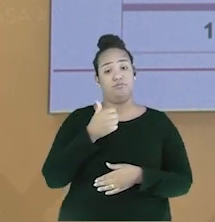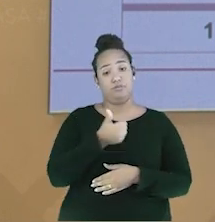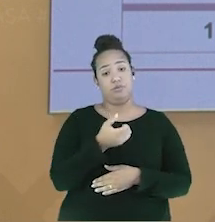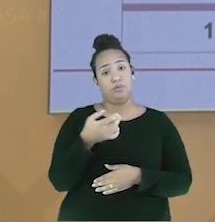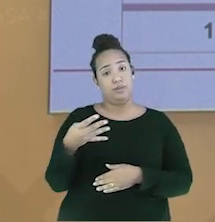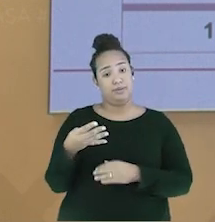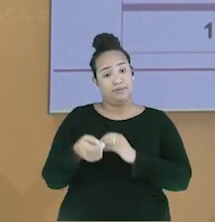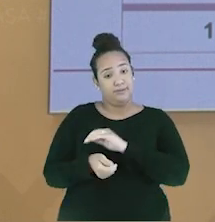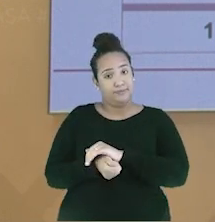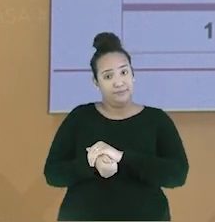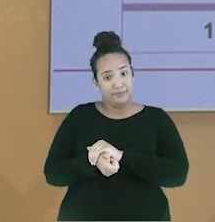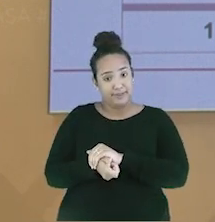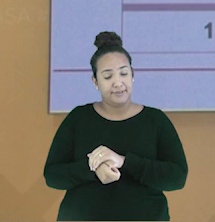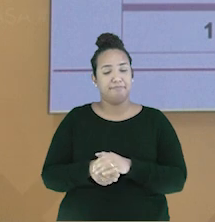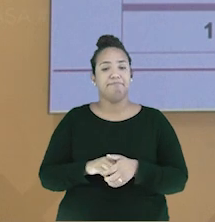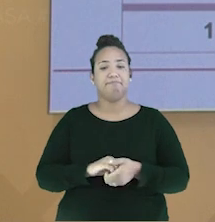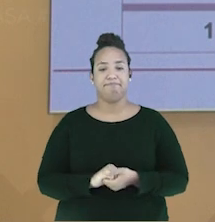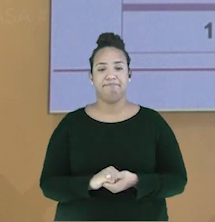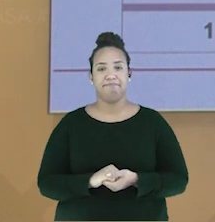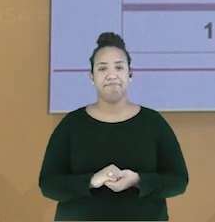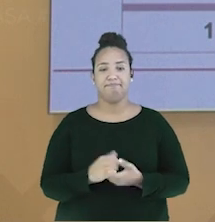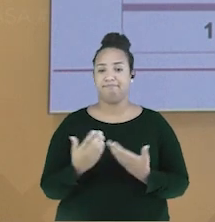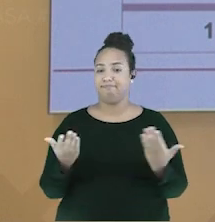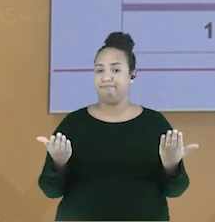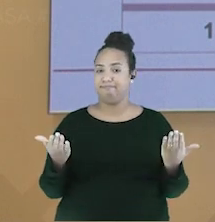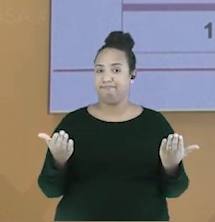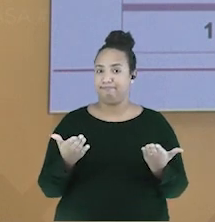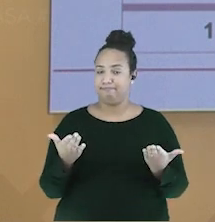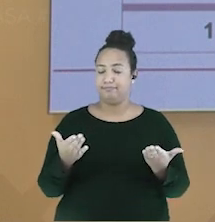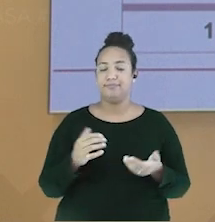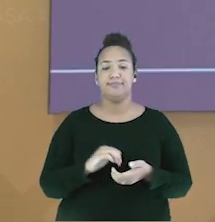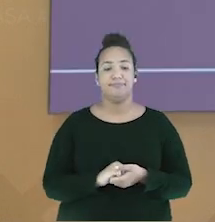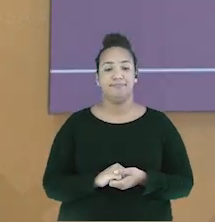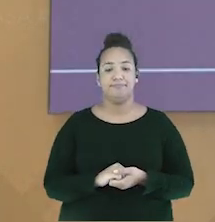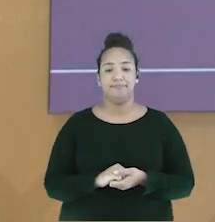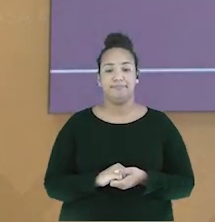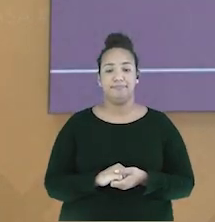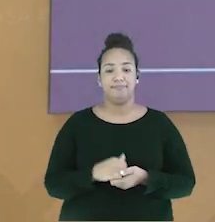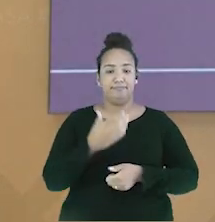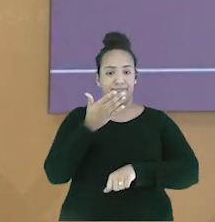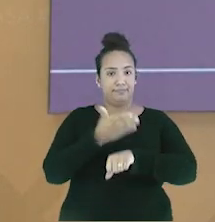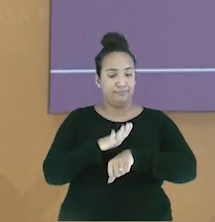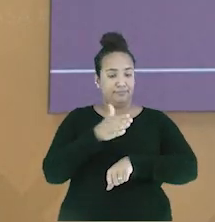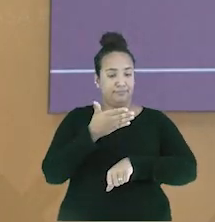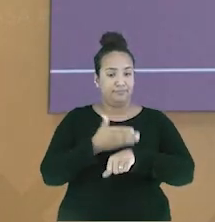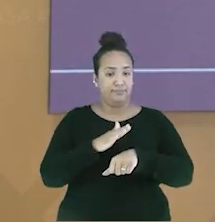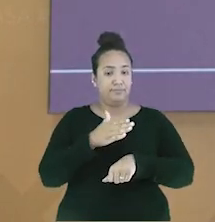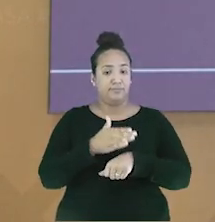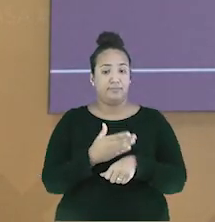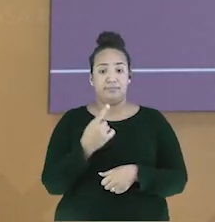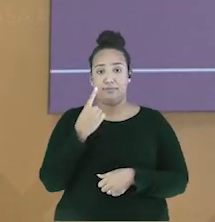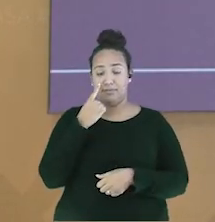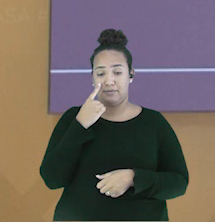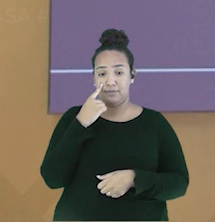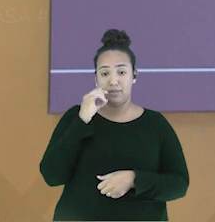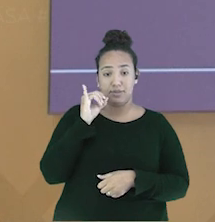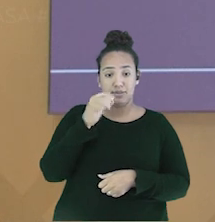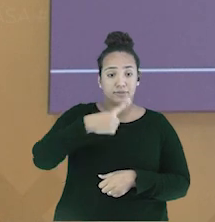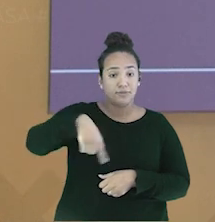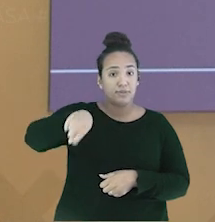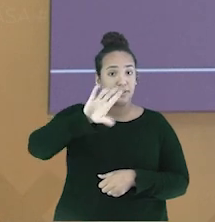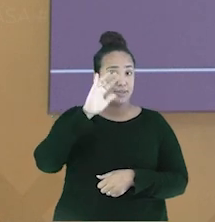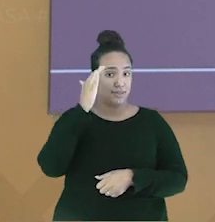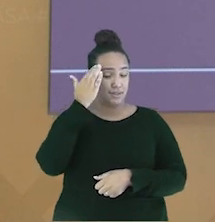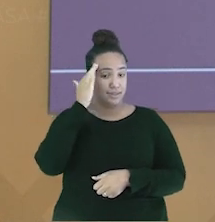bolinhas de gude. Agora, vamos praticar para verificar se você